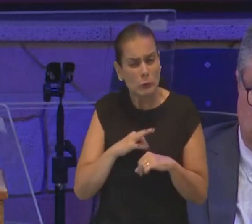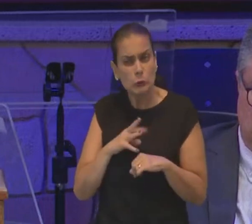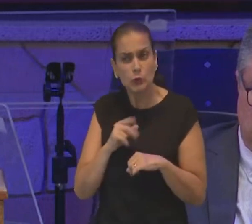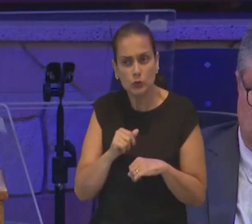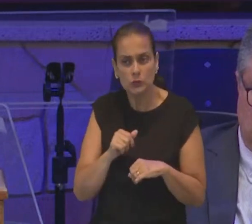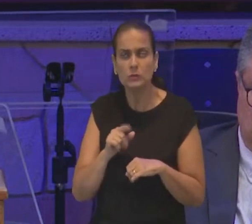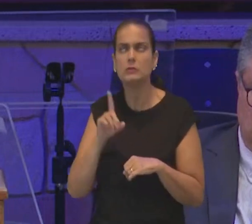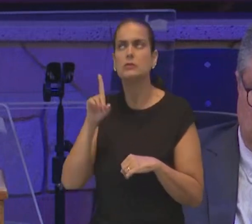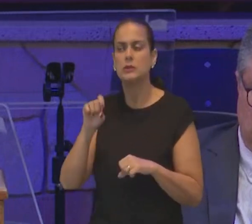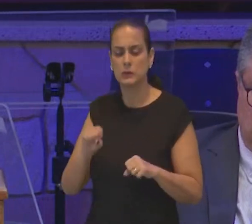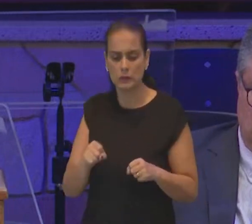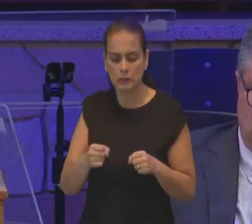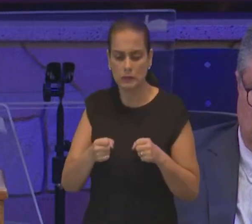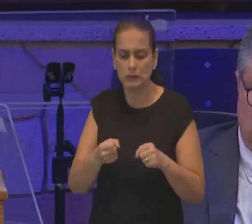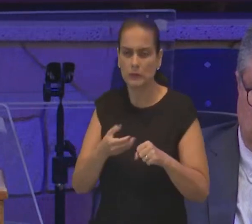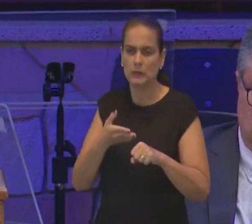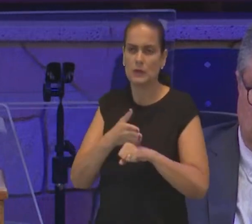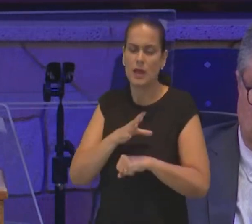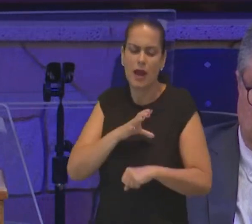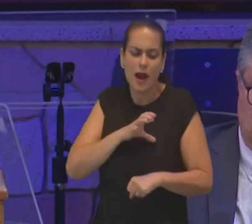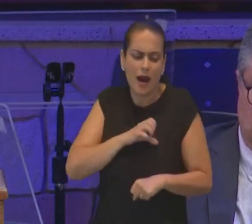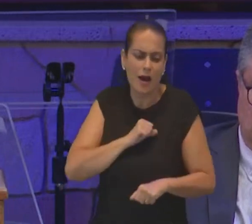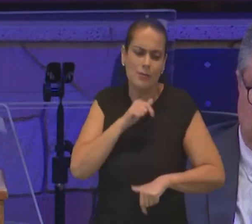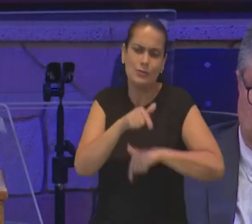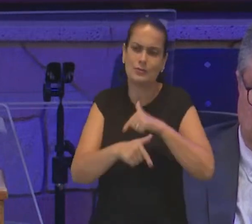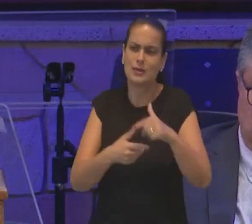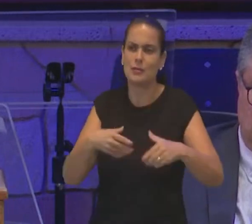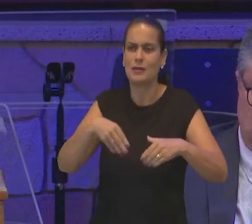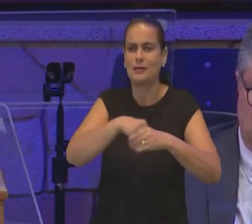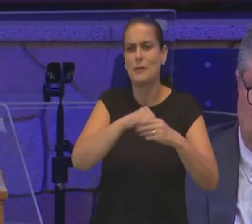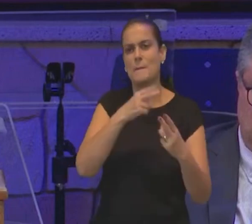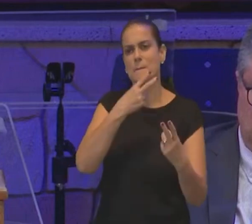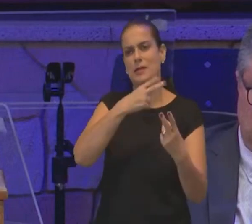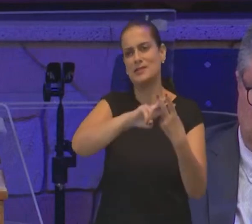dentro dos presídios. Eu amo o trabalho que eu faço.